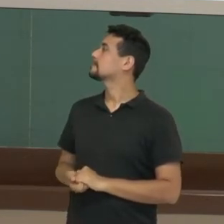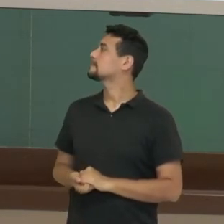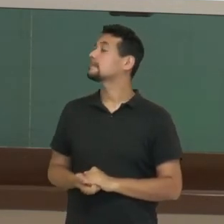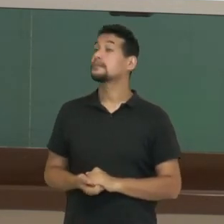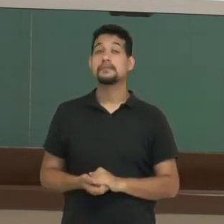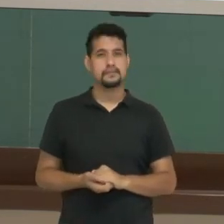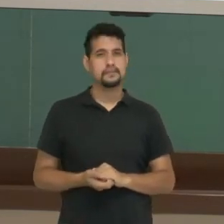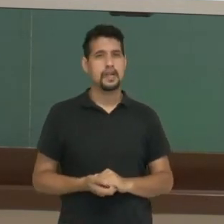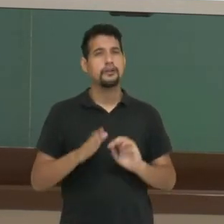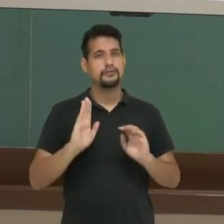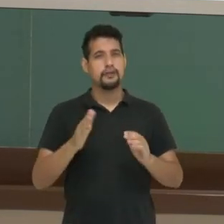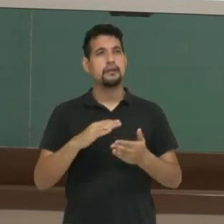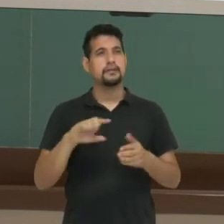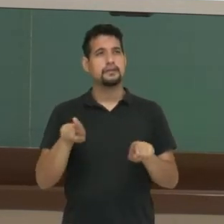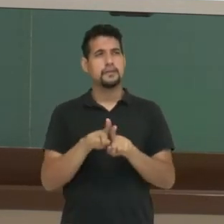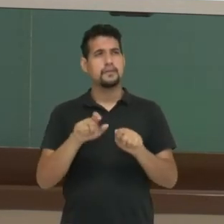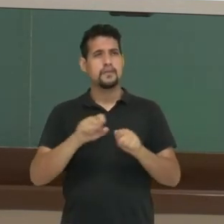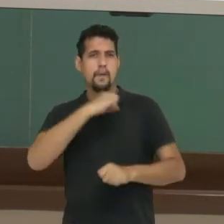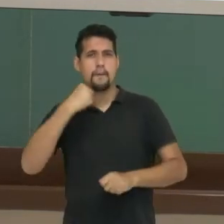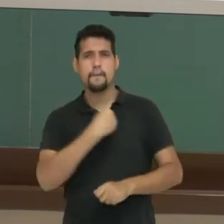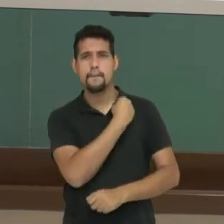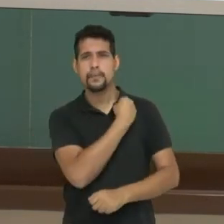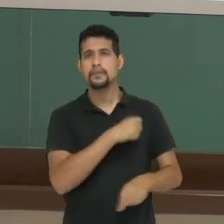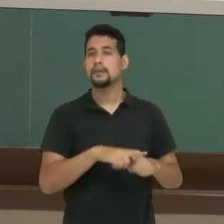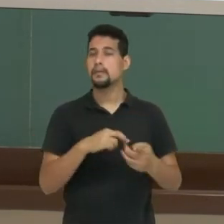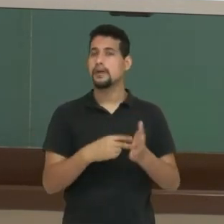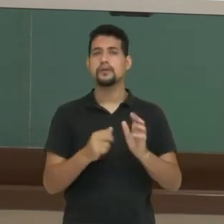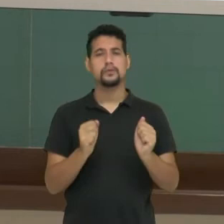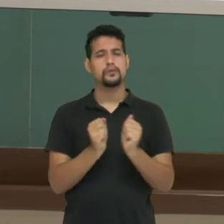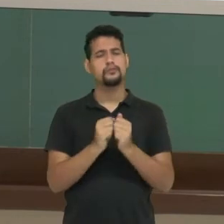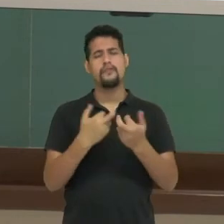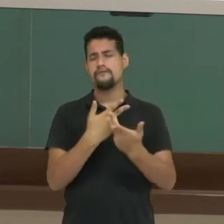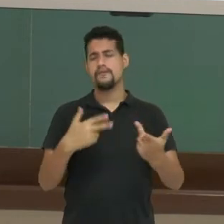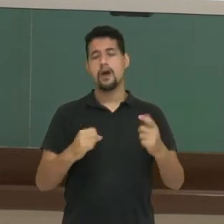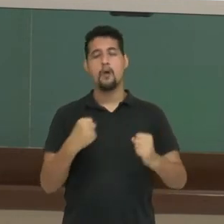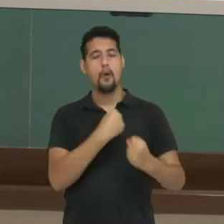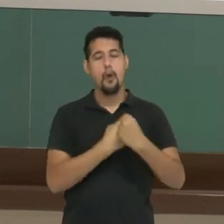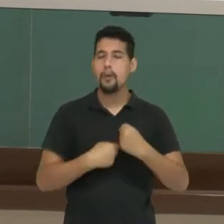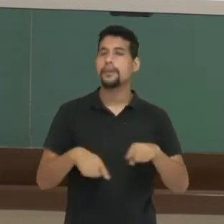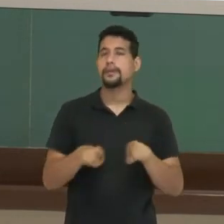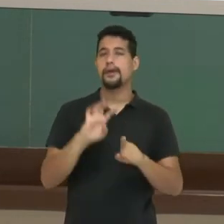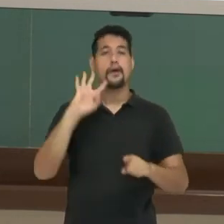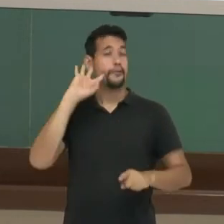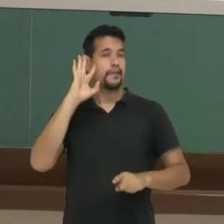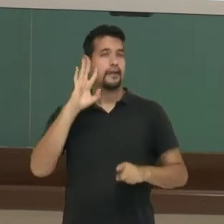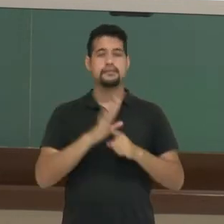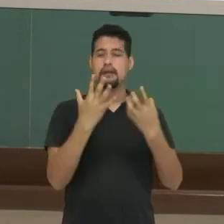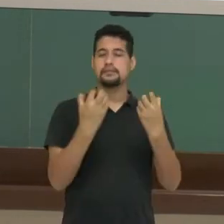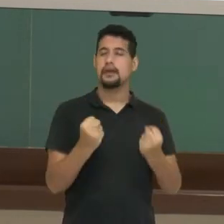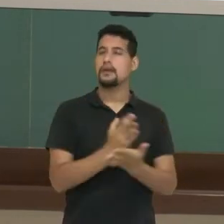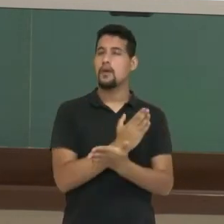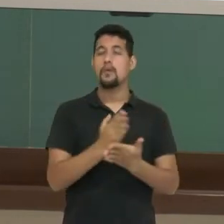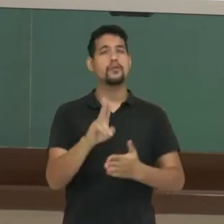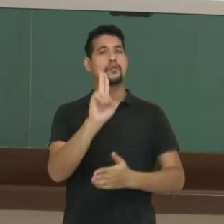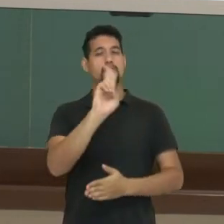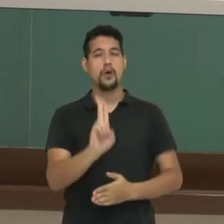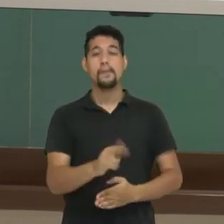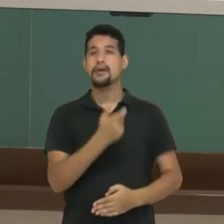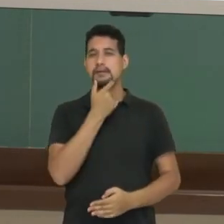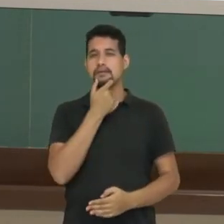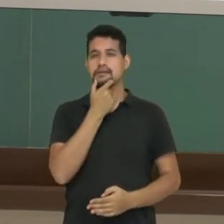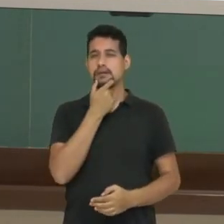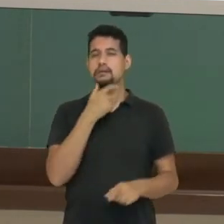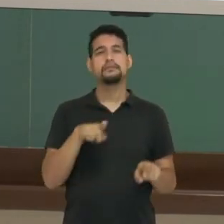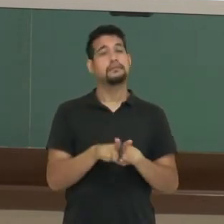Chave de braço e como a outra forma, né? Os golpes muitas vezes admitem alguns nomes em inglês,